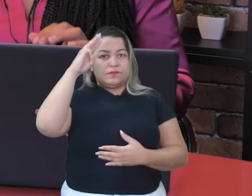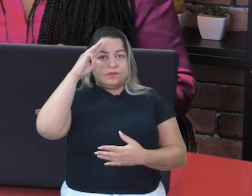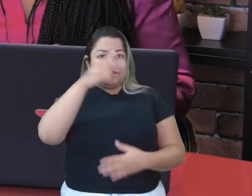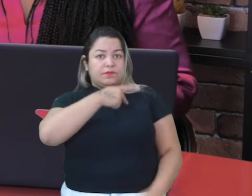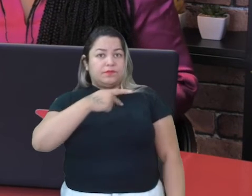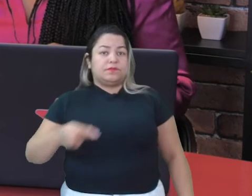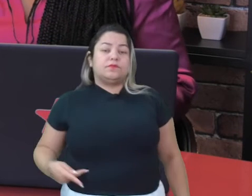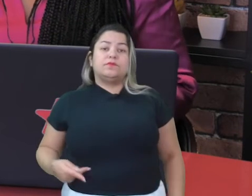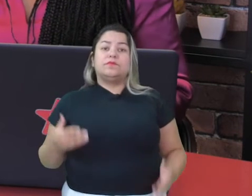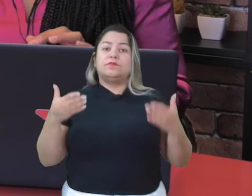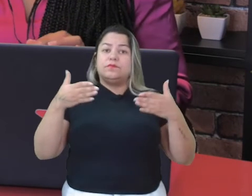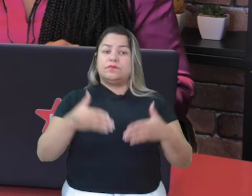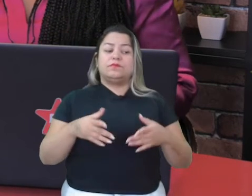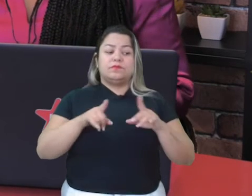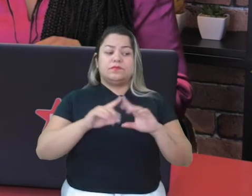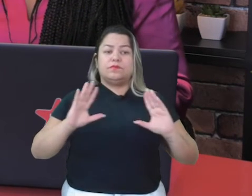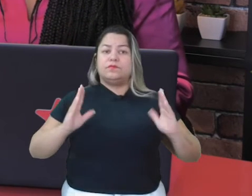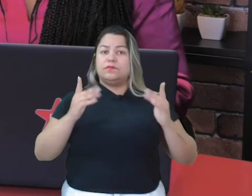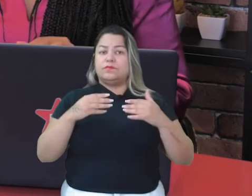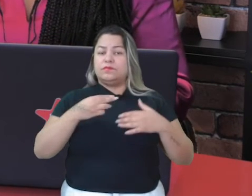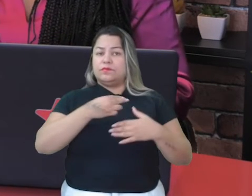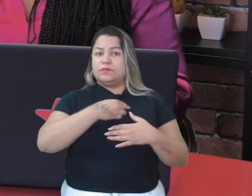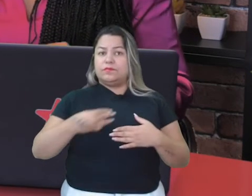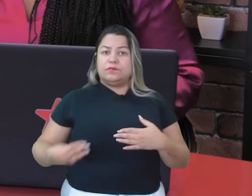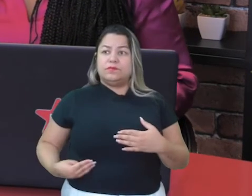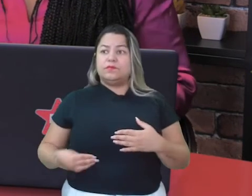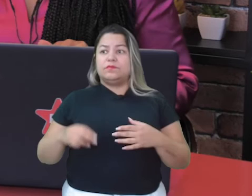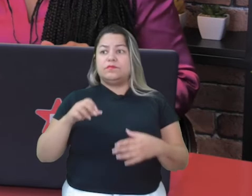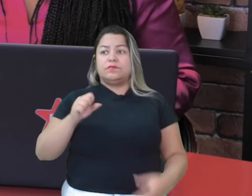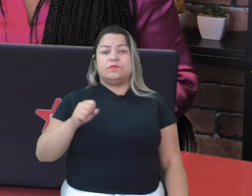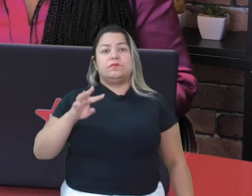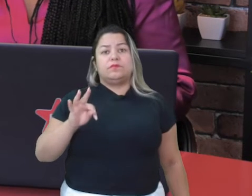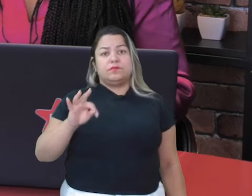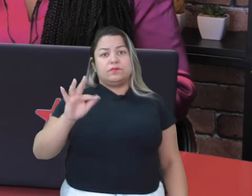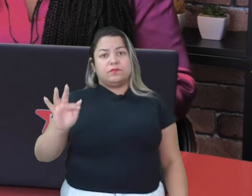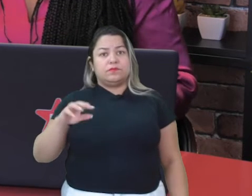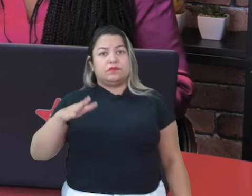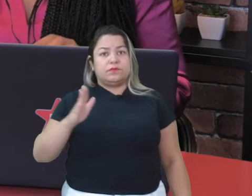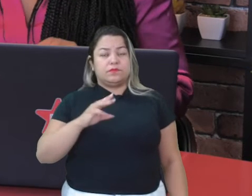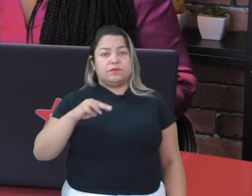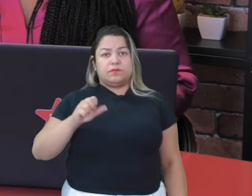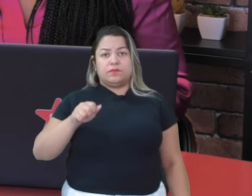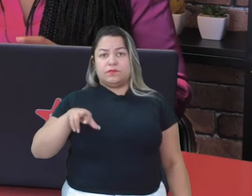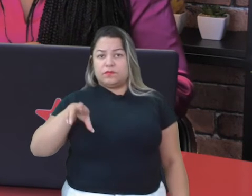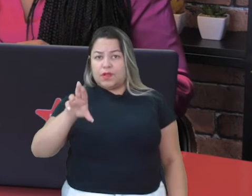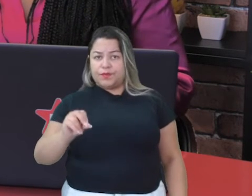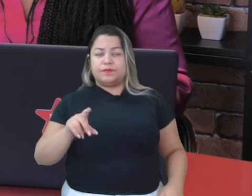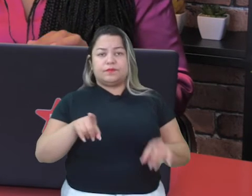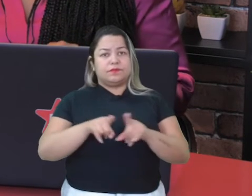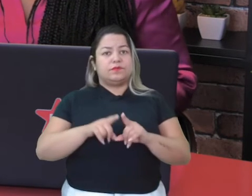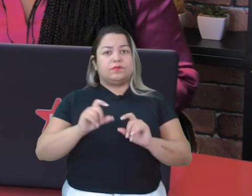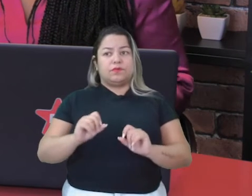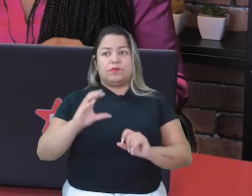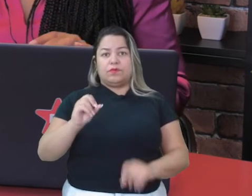Na terça-feira, o presidente compareceu à solenidade de posse do ministro do Superior Tribunal de Justiça, Mauro Campbell Marques,